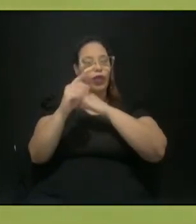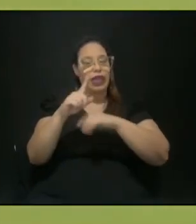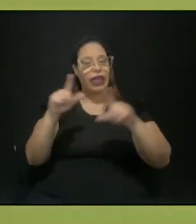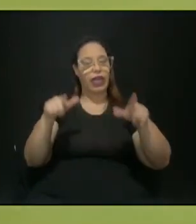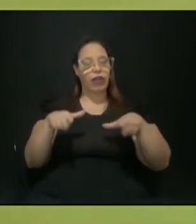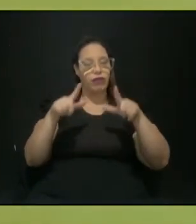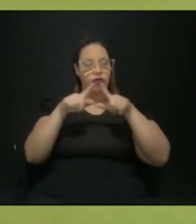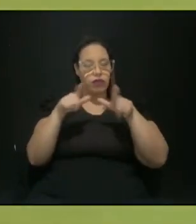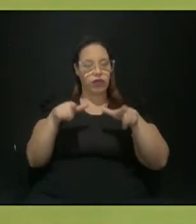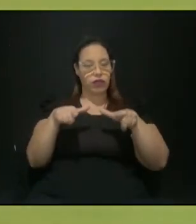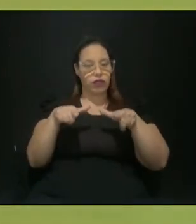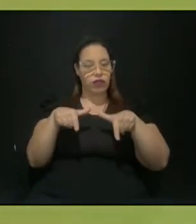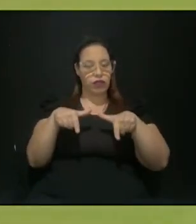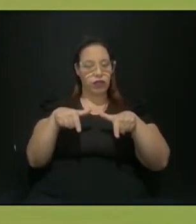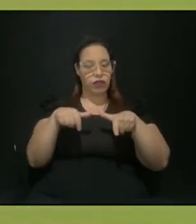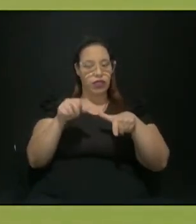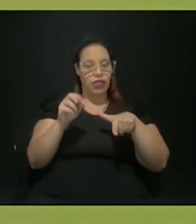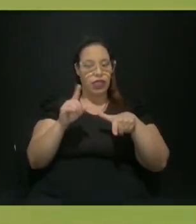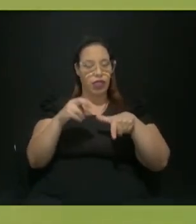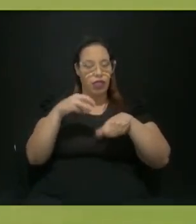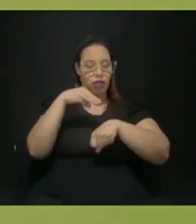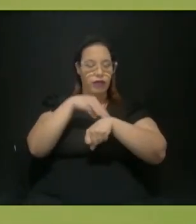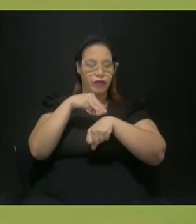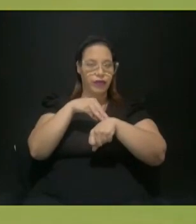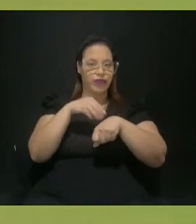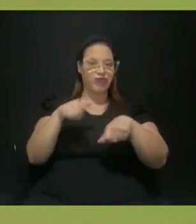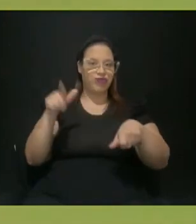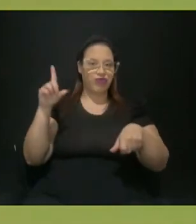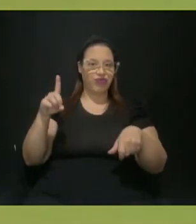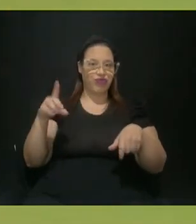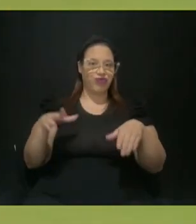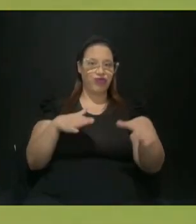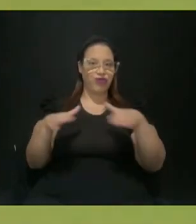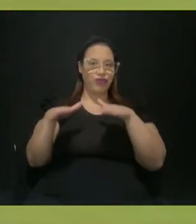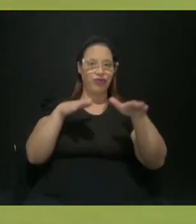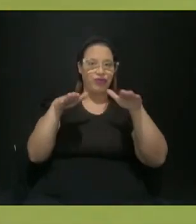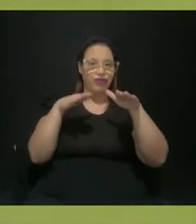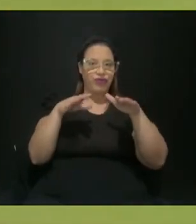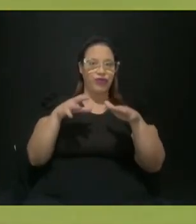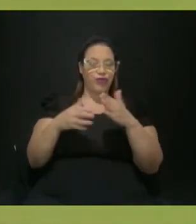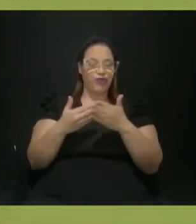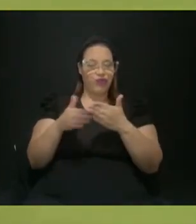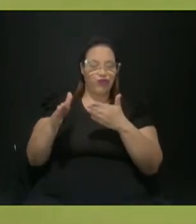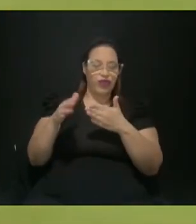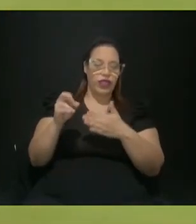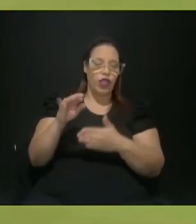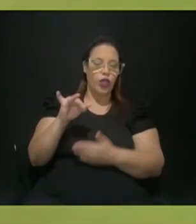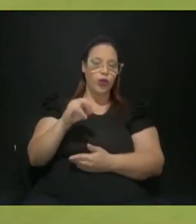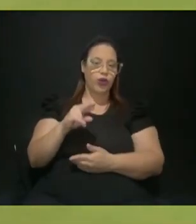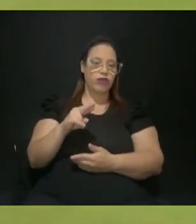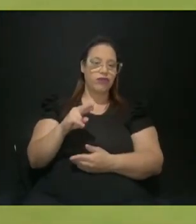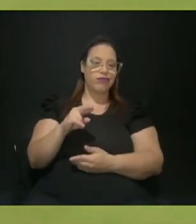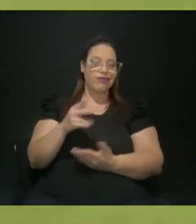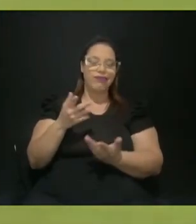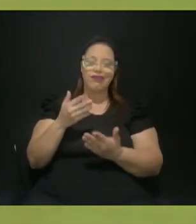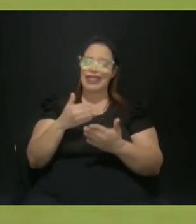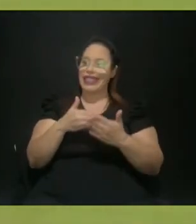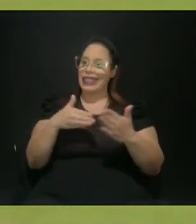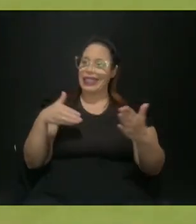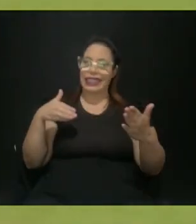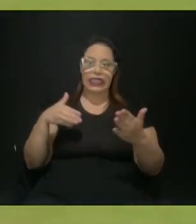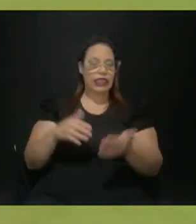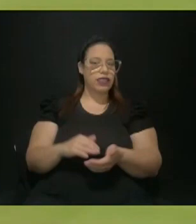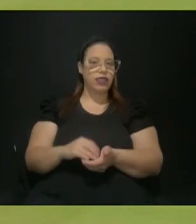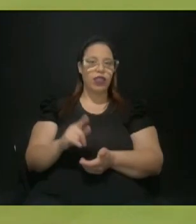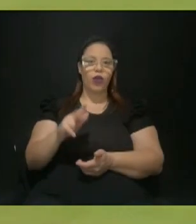6 minutos, em jogada pela direita, em cruzamento rasteiro, Igor Inocêncio não afastou. E Luan